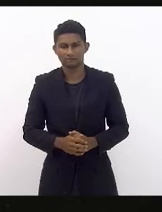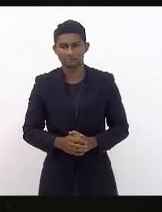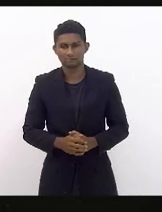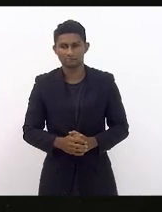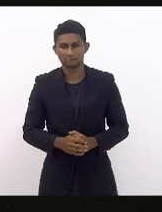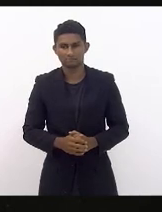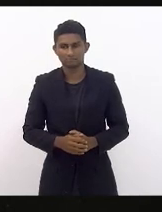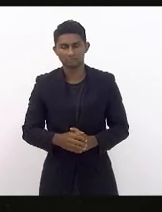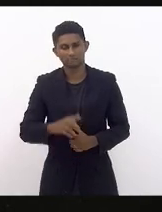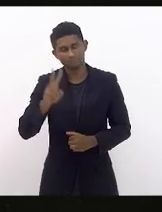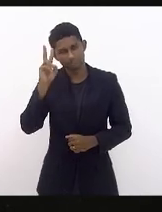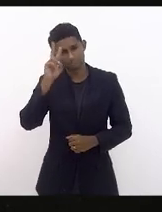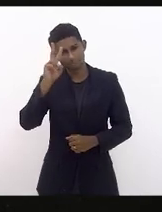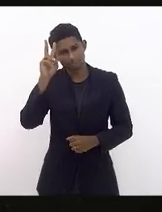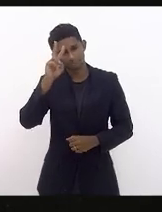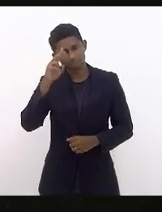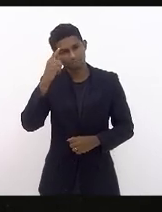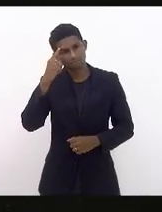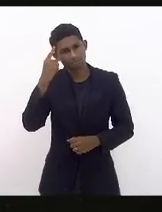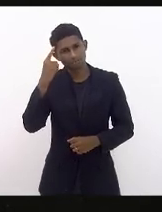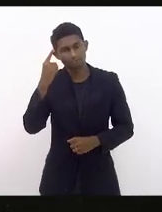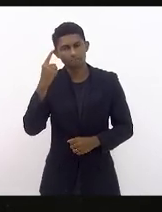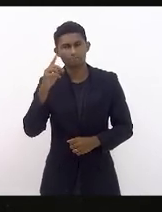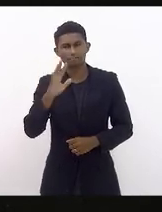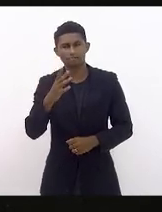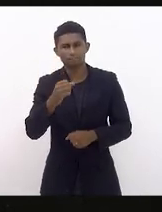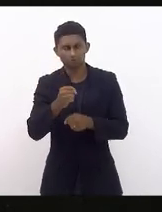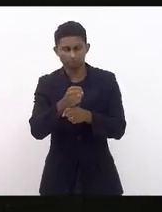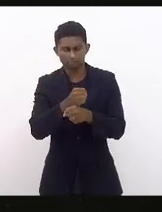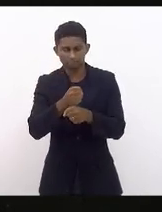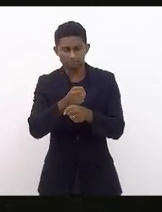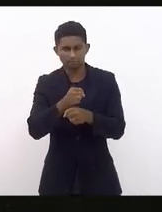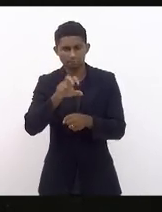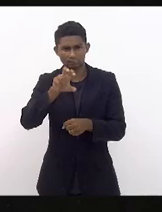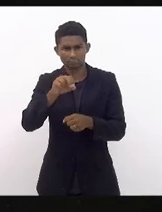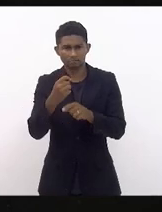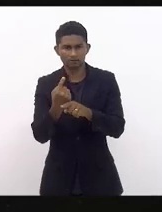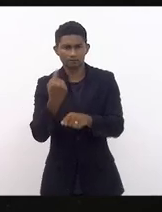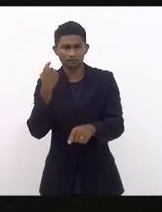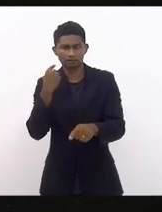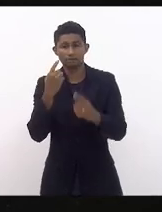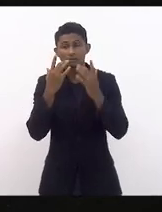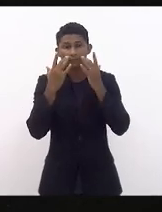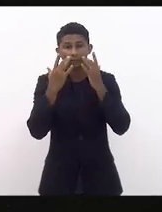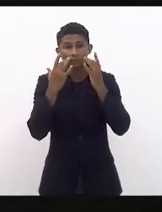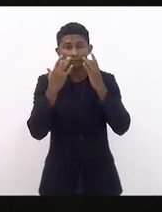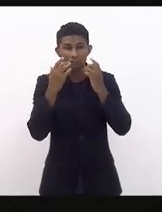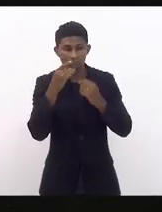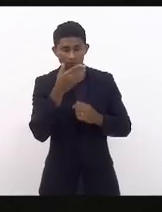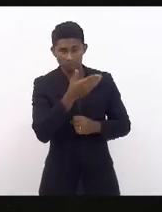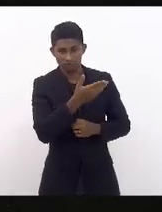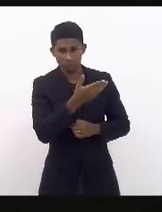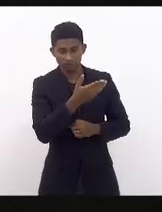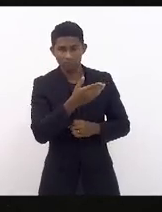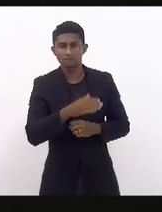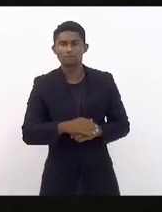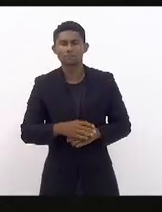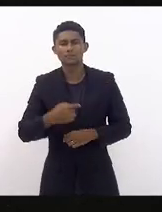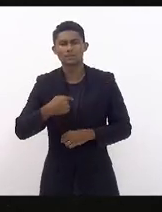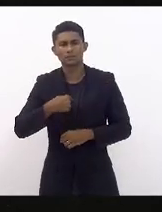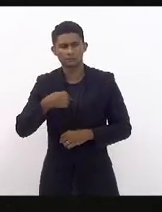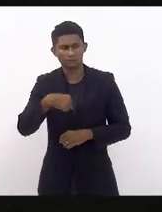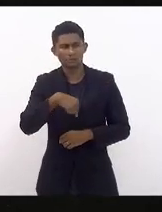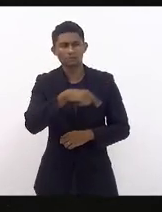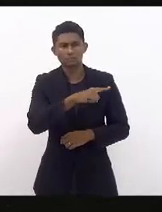eu lembro, há quase 50 anos atrás, no Teatro Municipal, eu estava